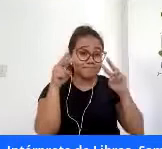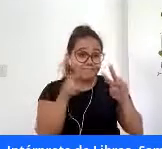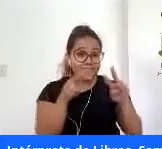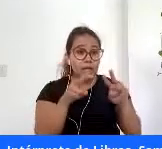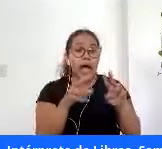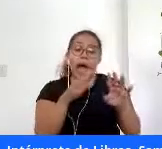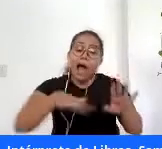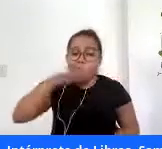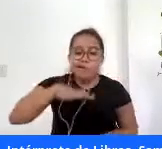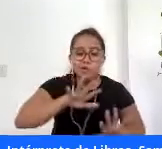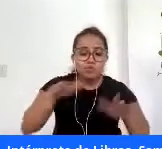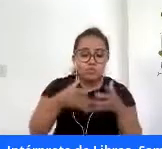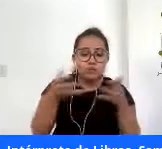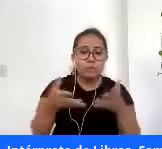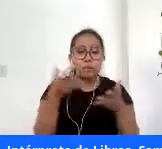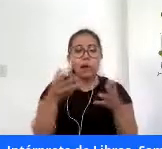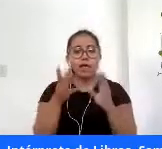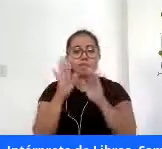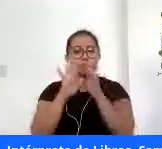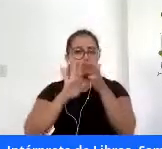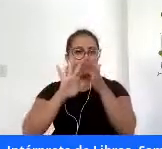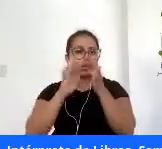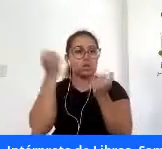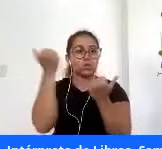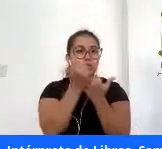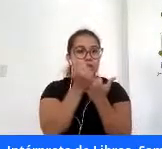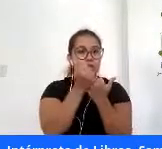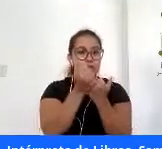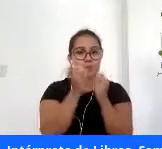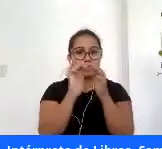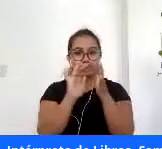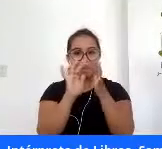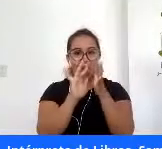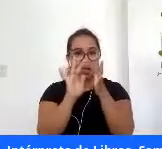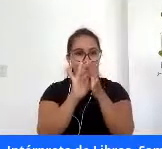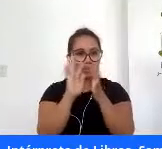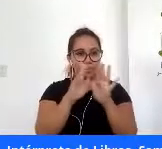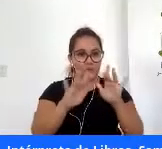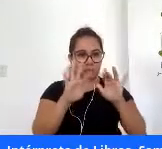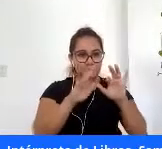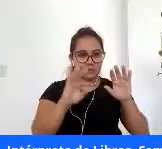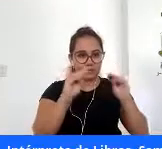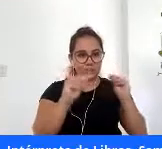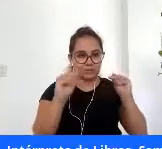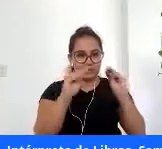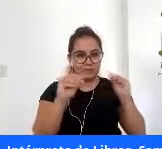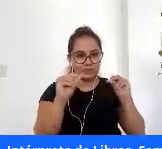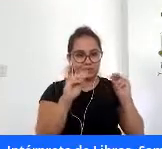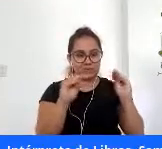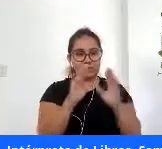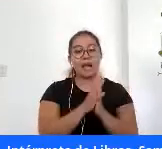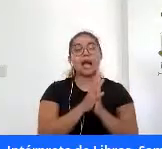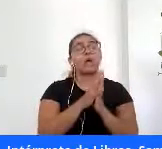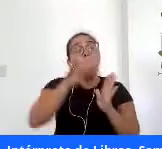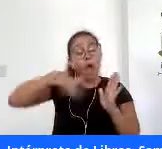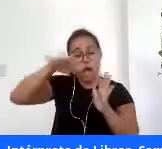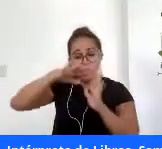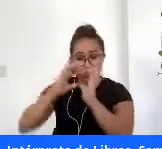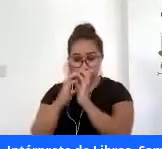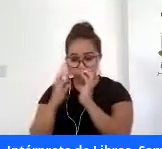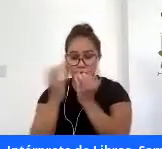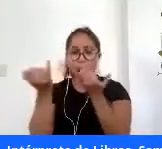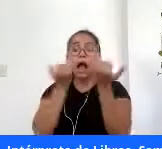a ser estimulada justamente pelo tato. Então, é muito interessante que a região do cérebro que recebia informação